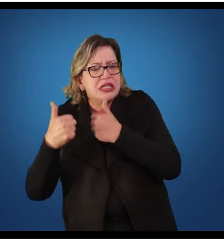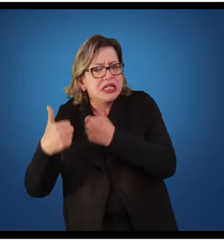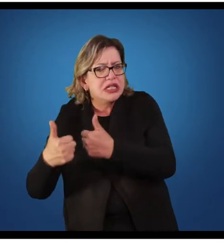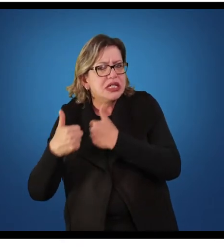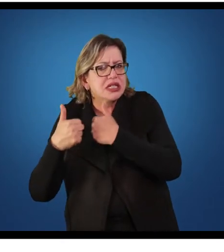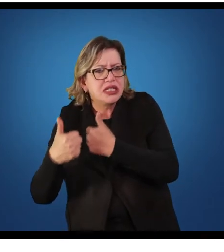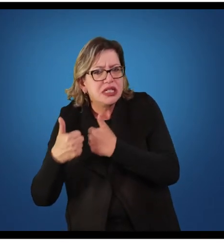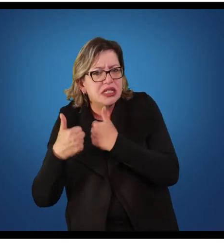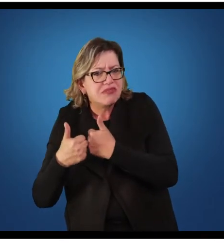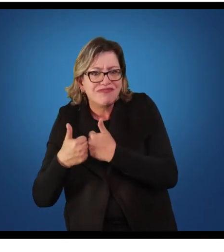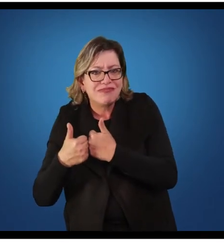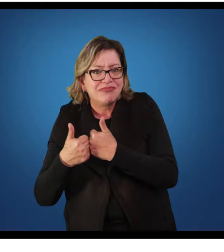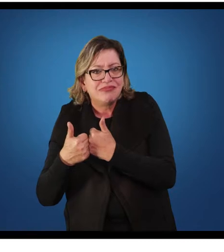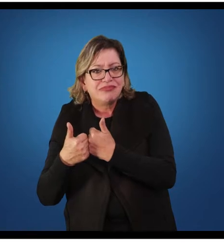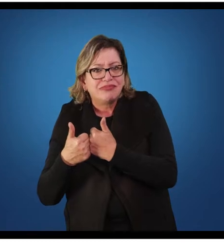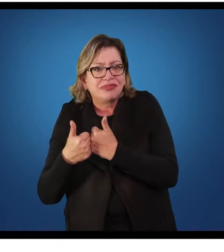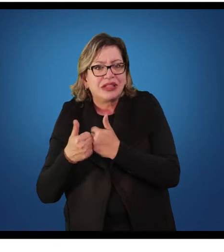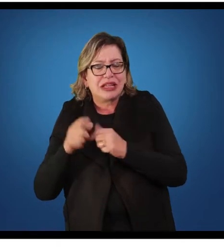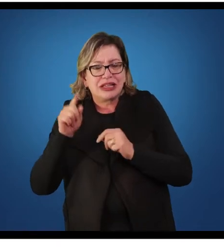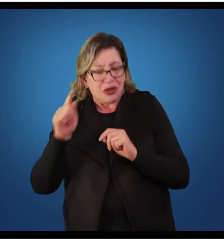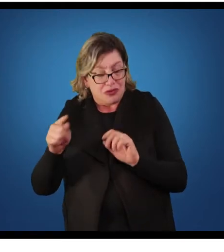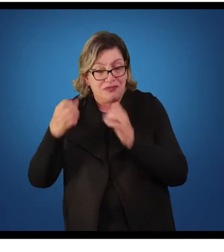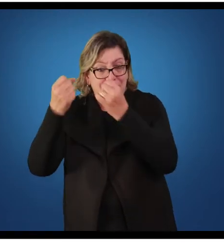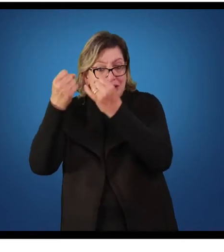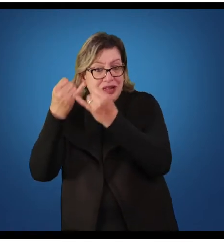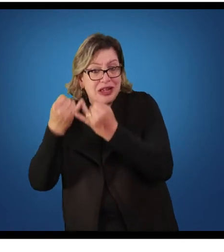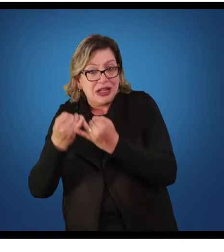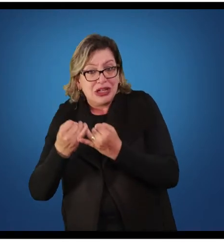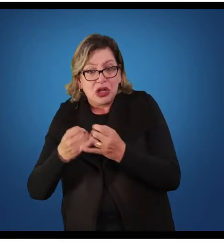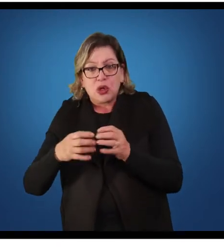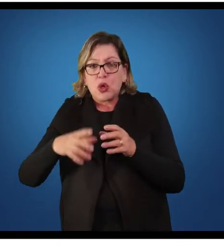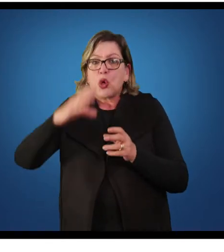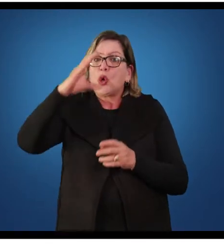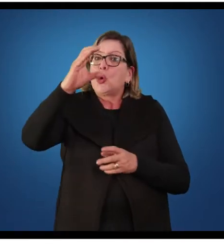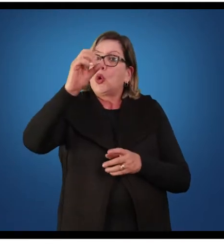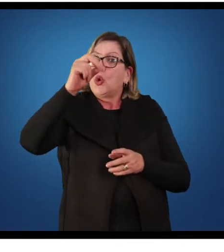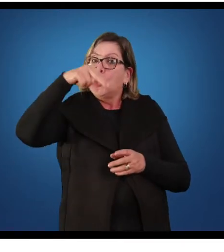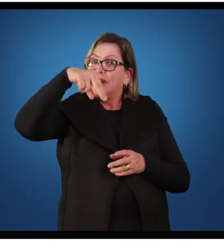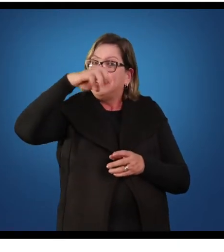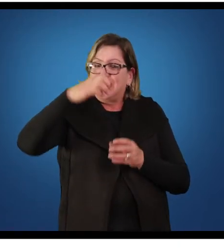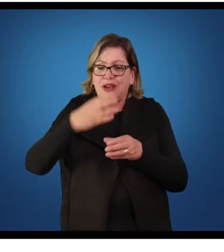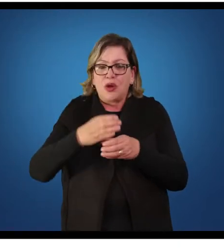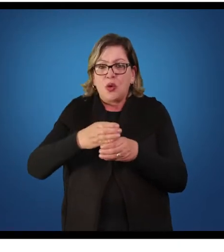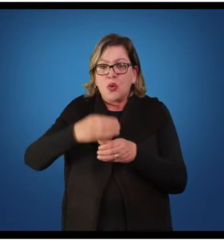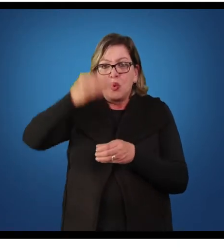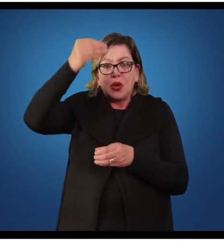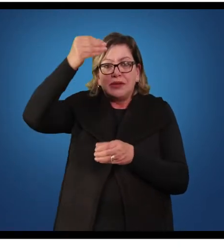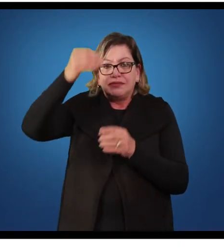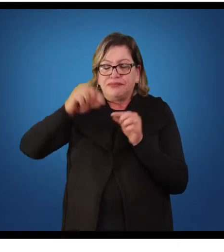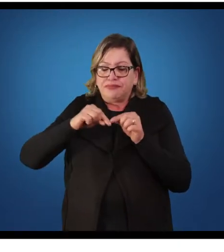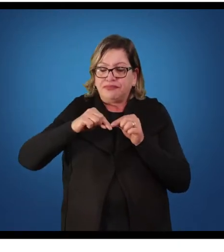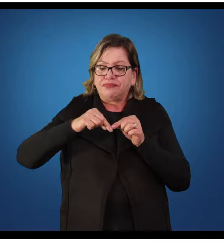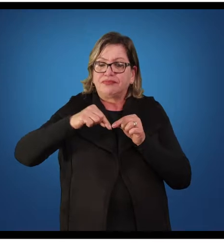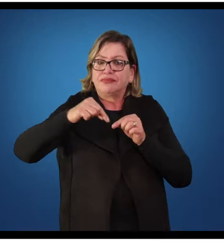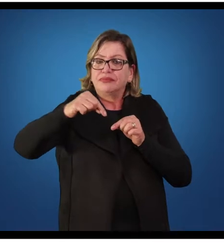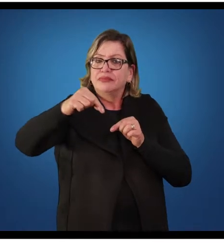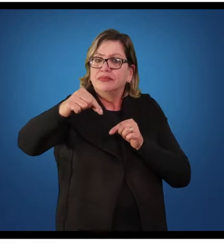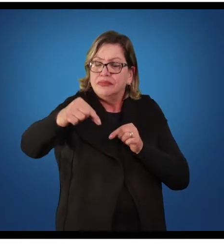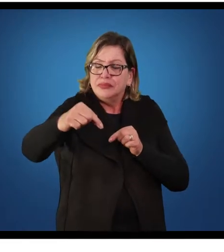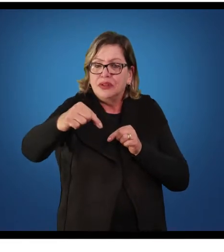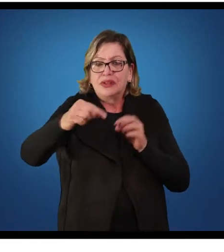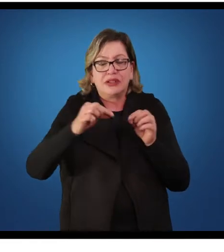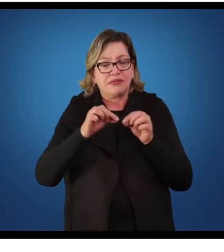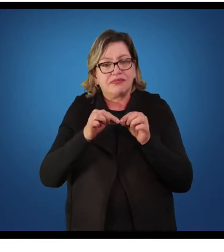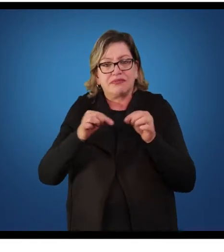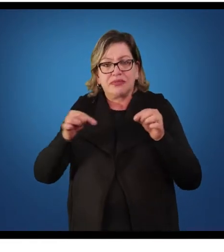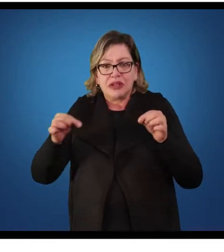Ótimo, né? Você coloca o cone, né, a uma distância calculada por você